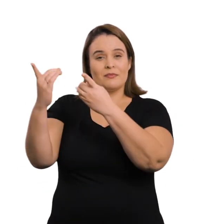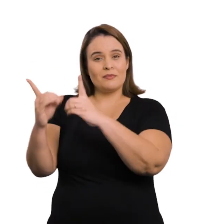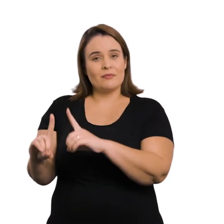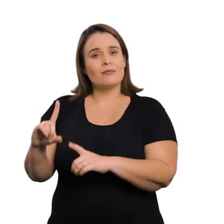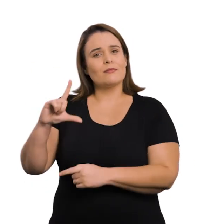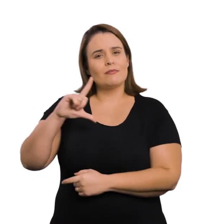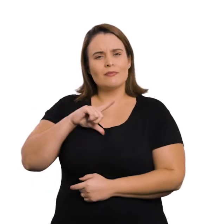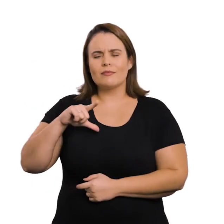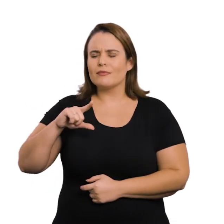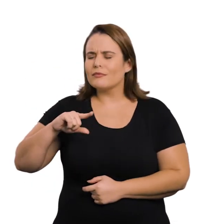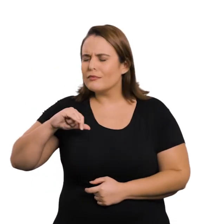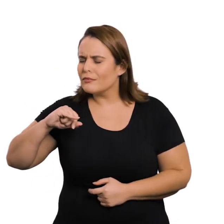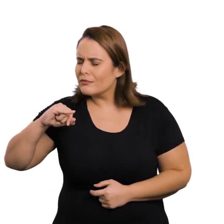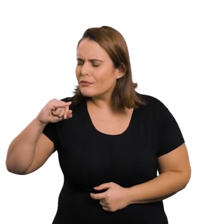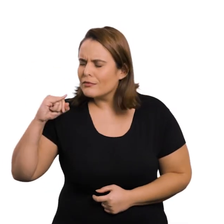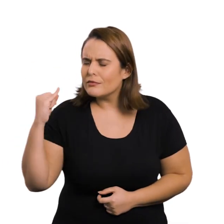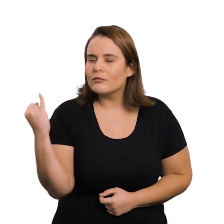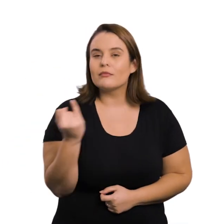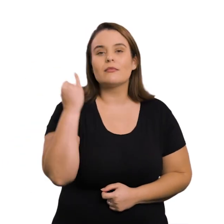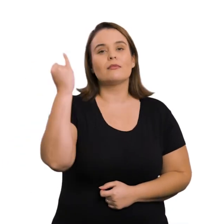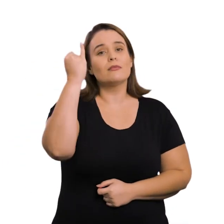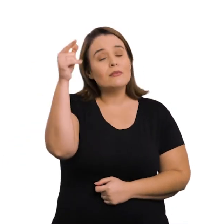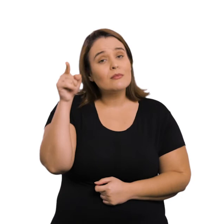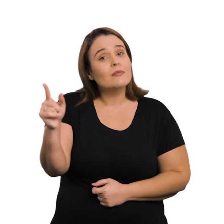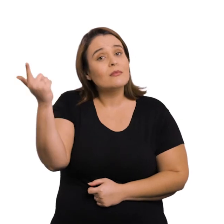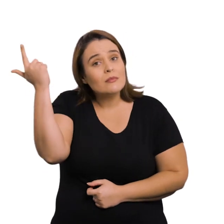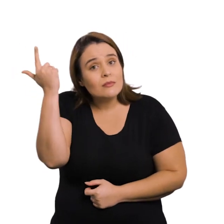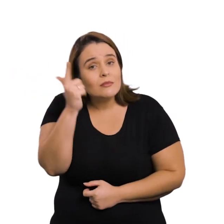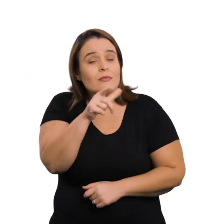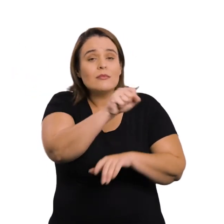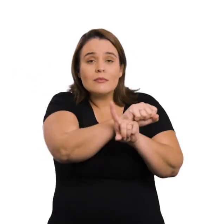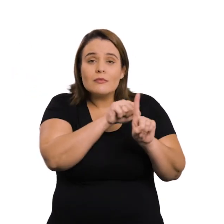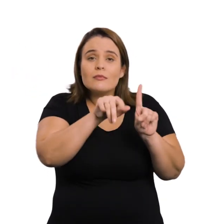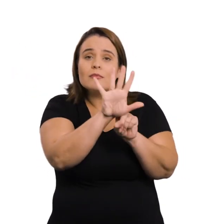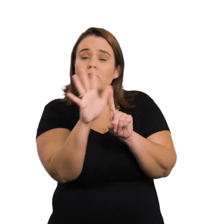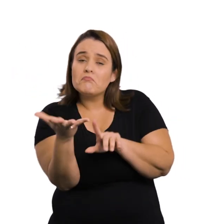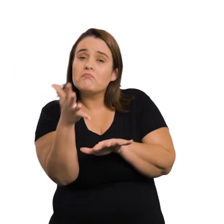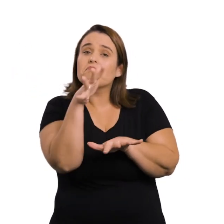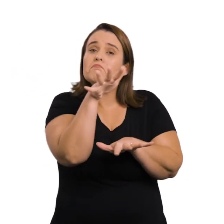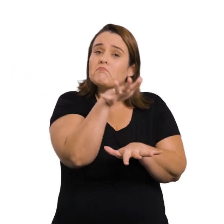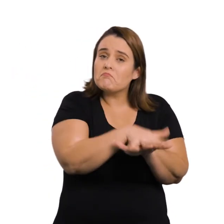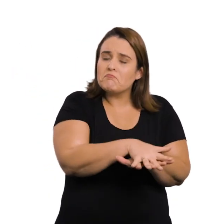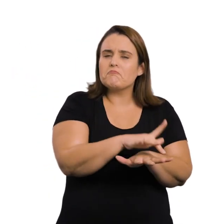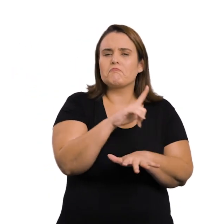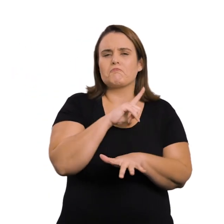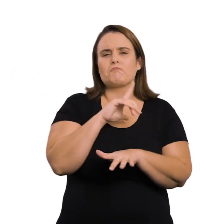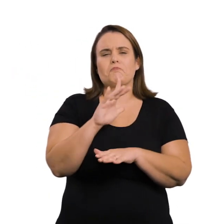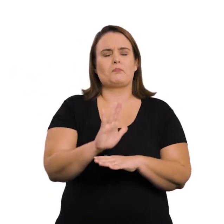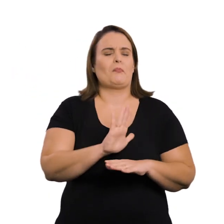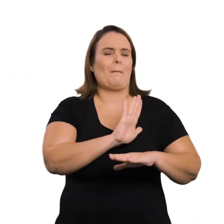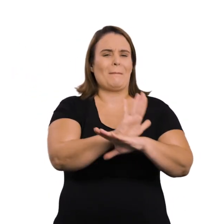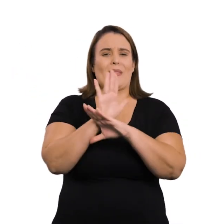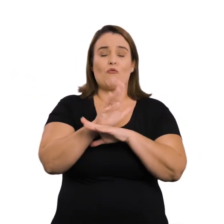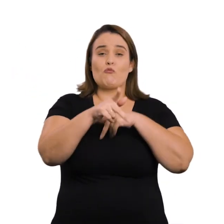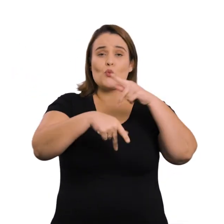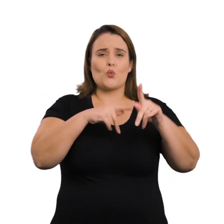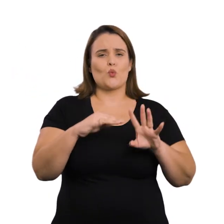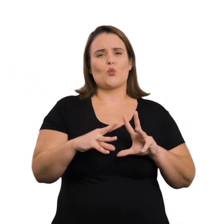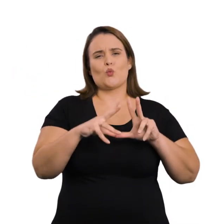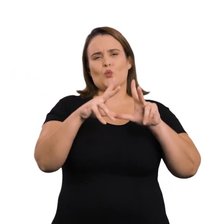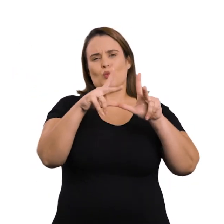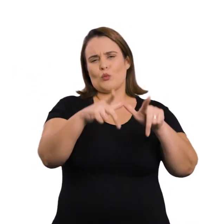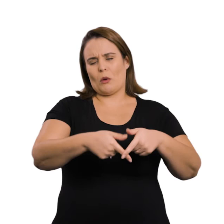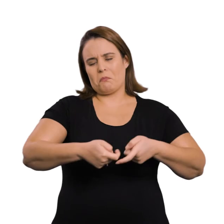pessoas com deficiência é condição fundamental para a participação delas na sociedade e traz ganhos para toda